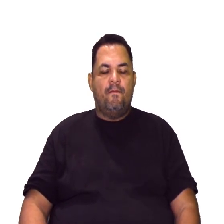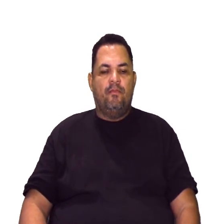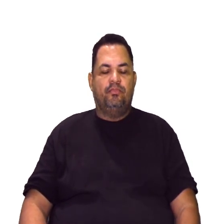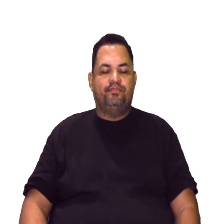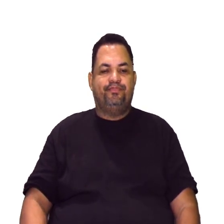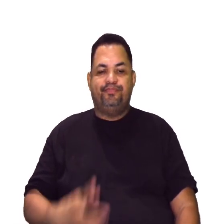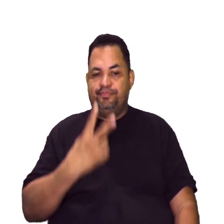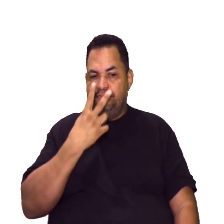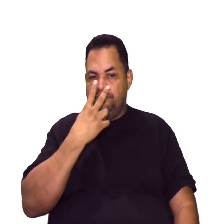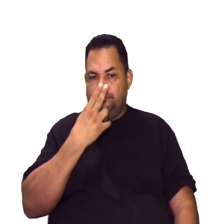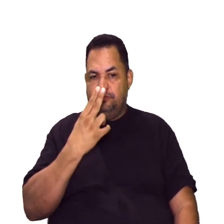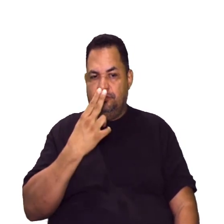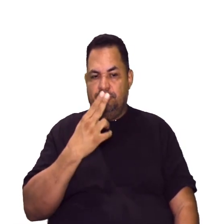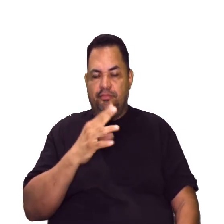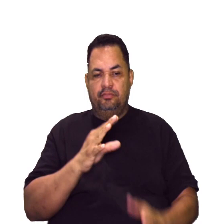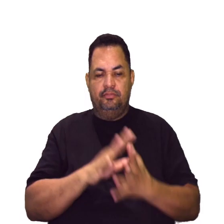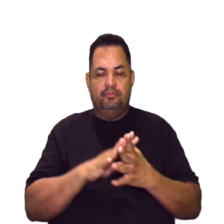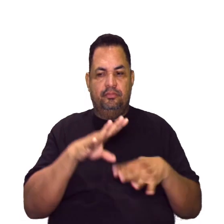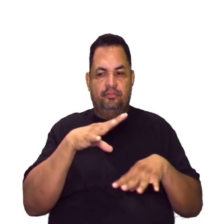uma ideia,